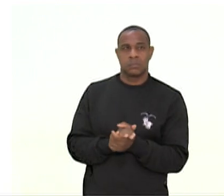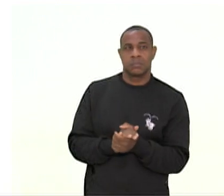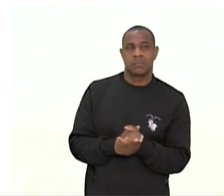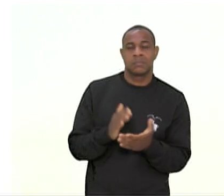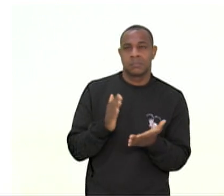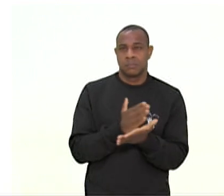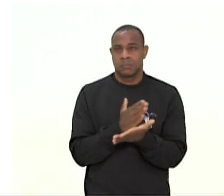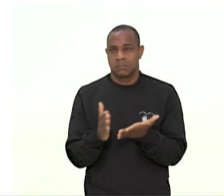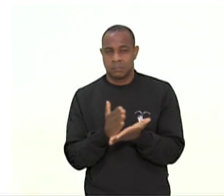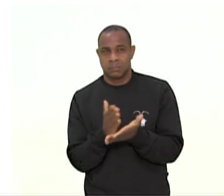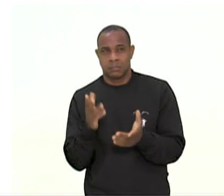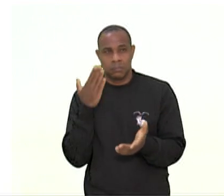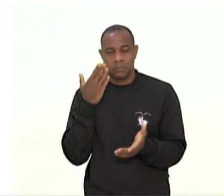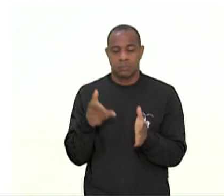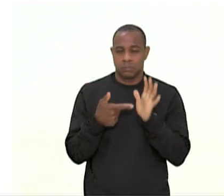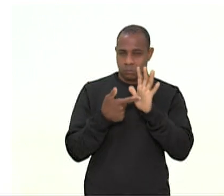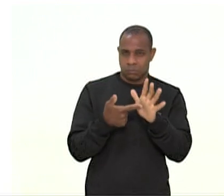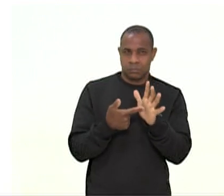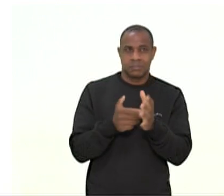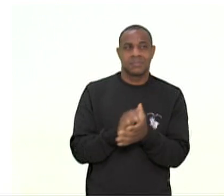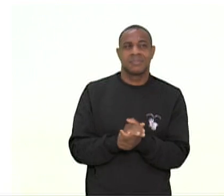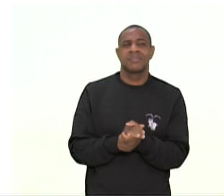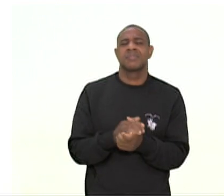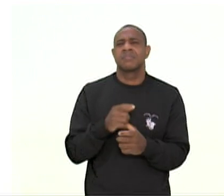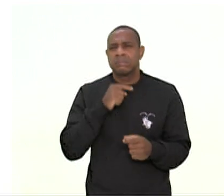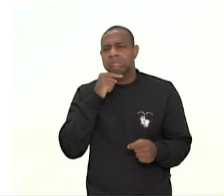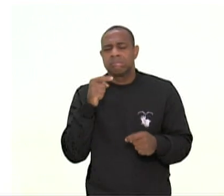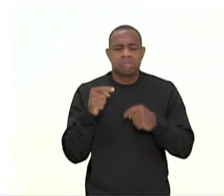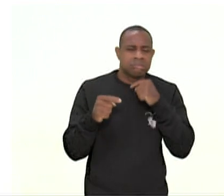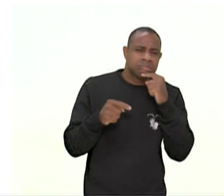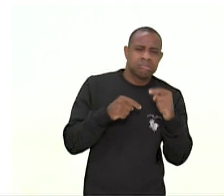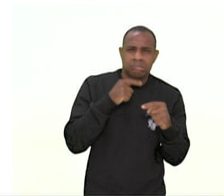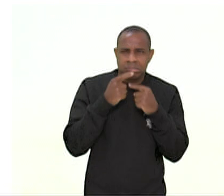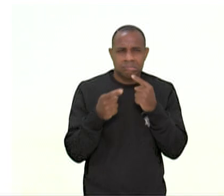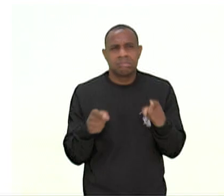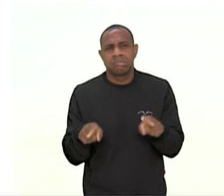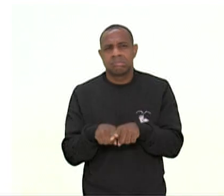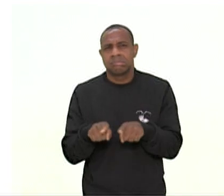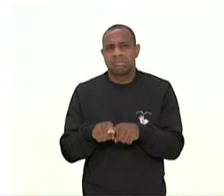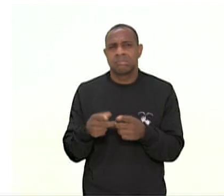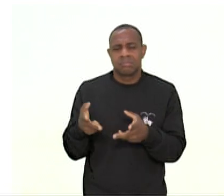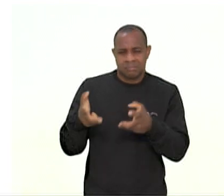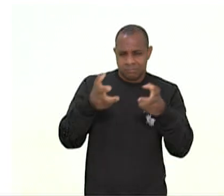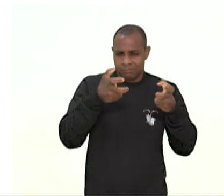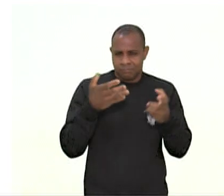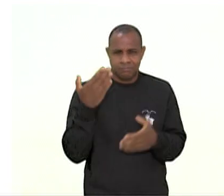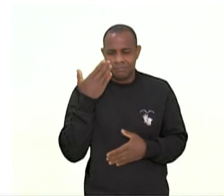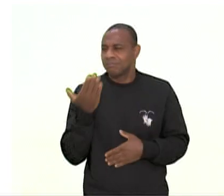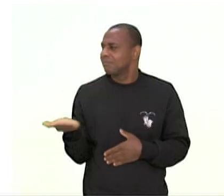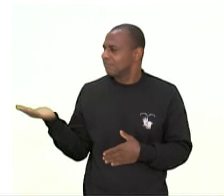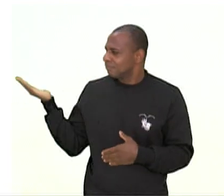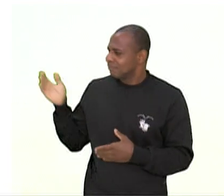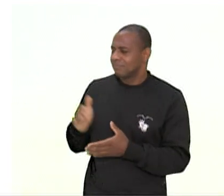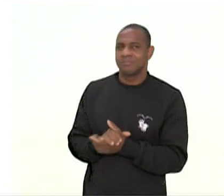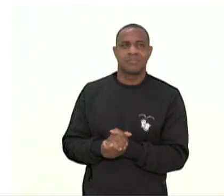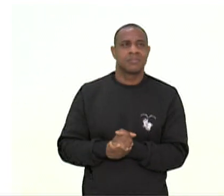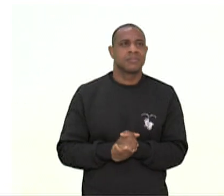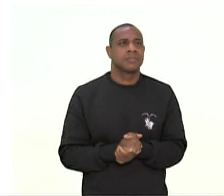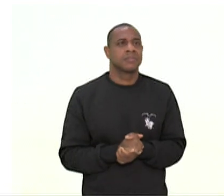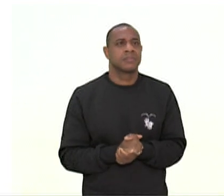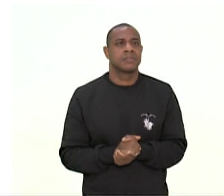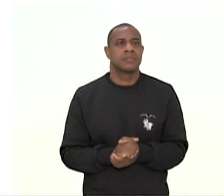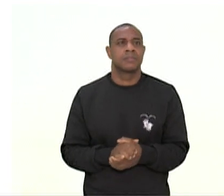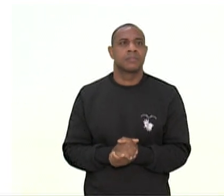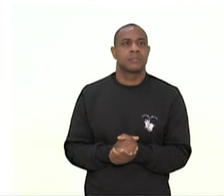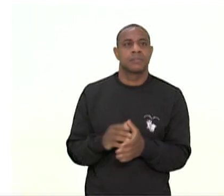casos específicos que geram uma dúvida e uma baita dor de cabeça e faz vocês errarem ali. Mas vem comigo.